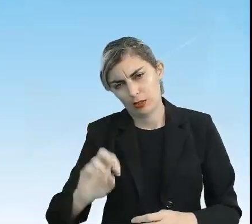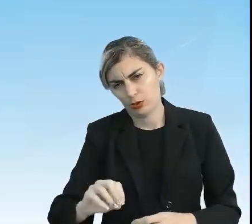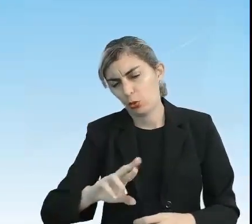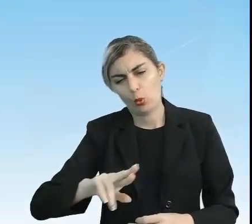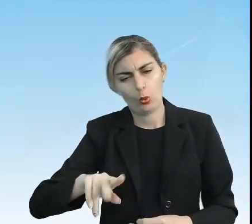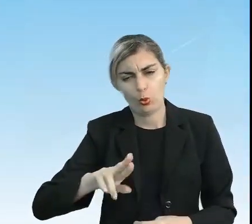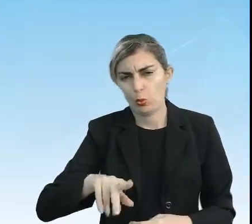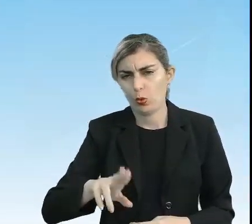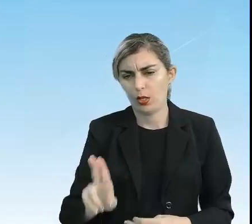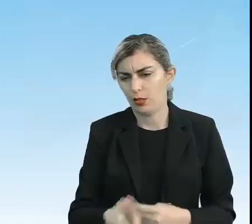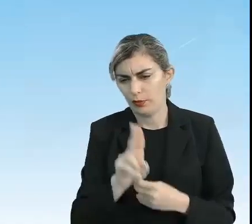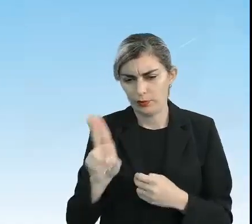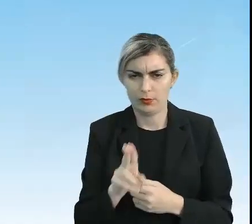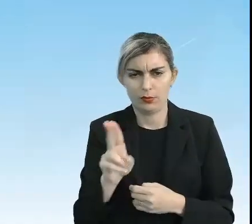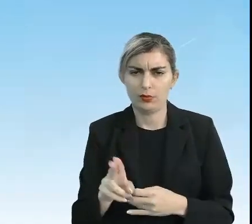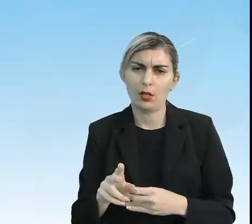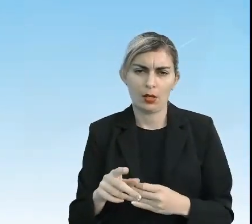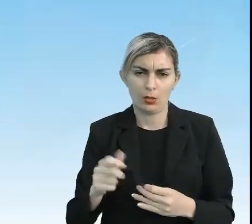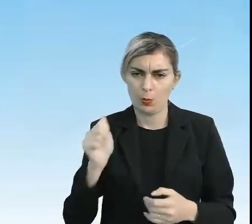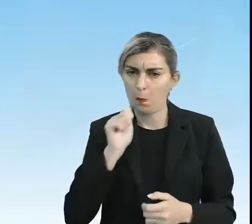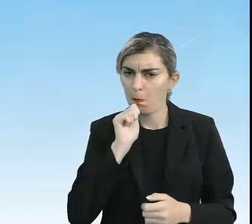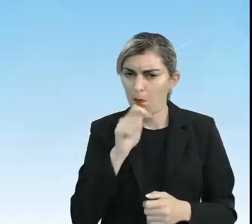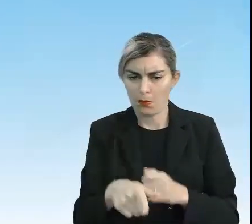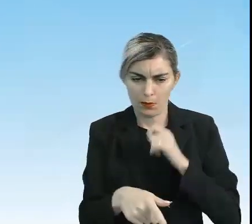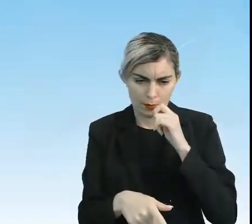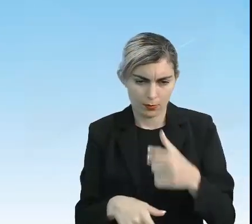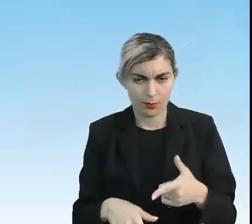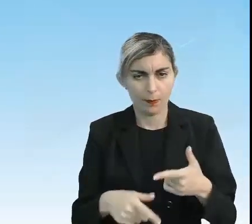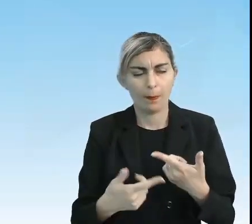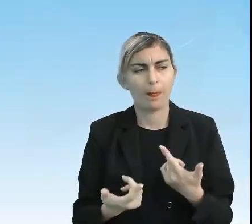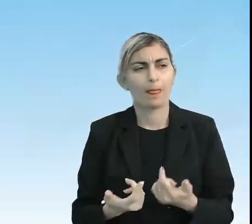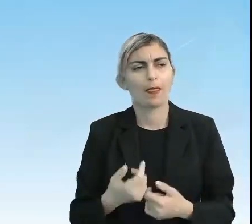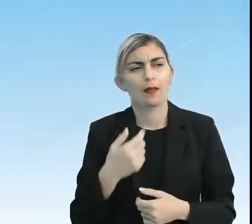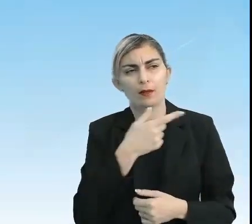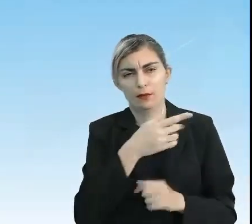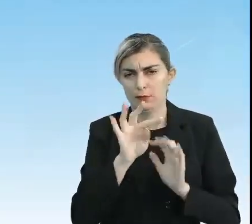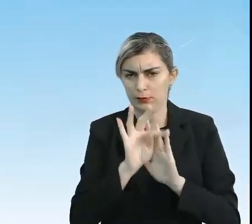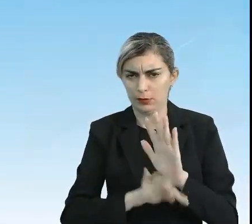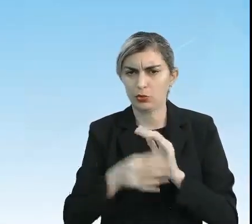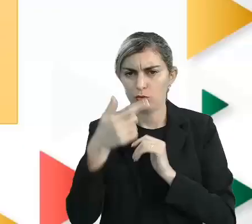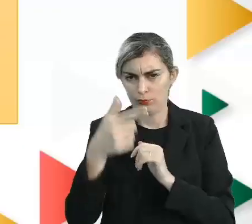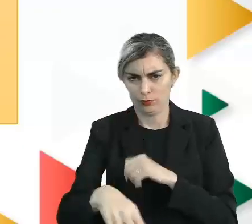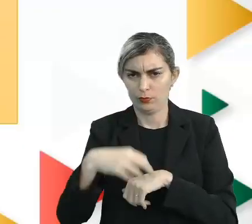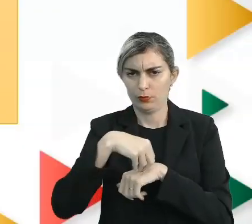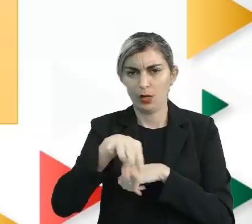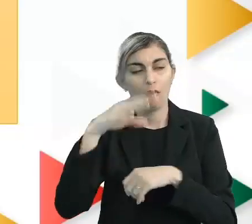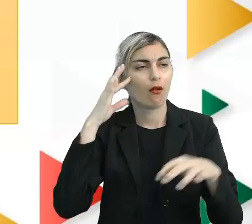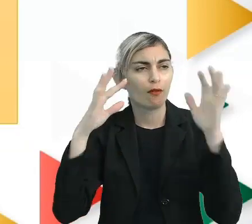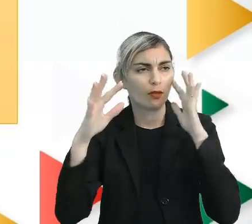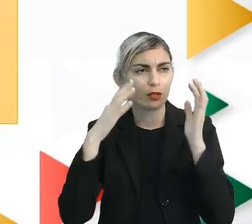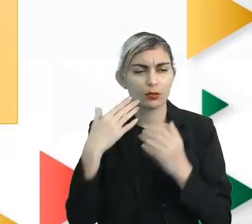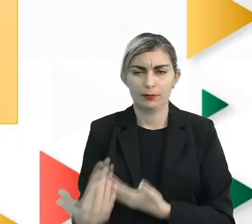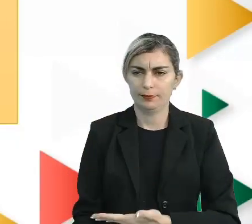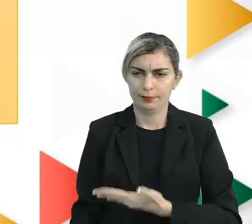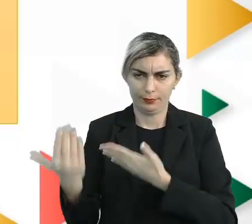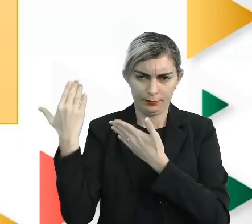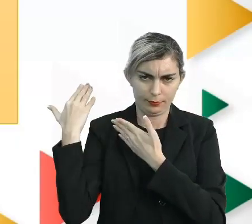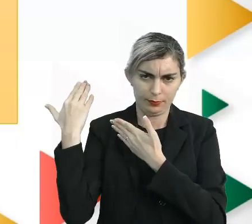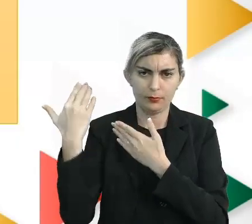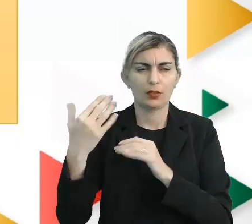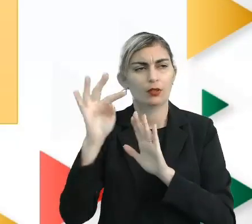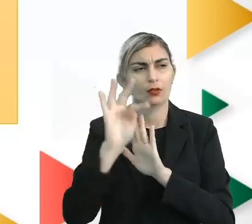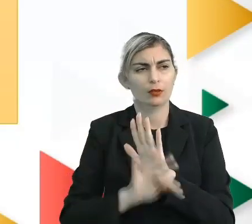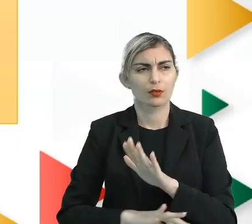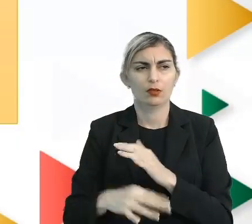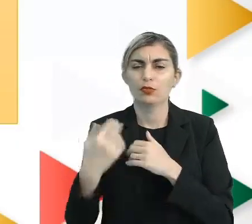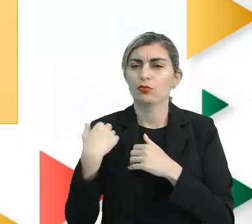não são utilizados no sentido pejorativo, certo? E aqui eu trago aqui um texto para a gente refletir sobre eles. Esse texto aqui circulou